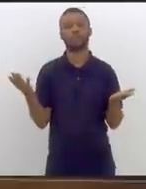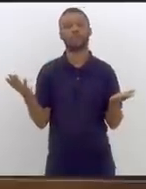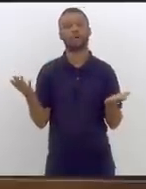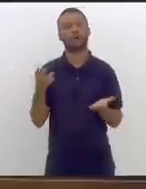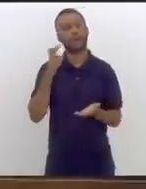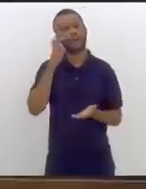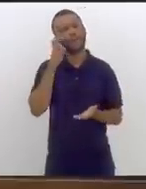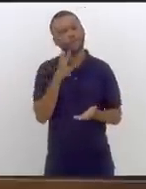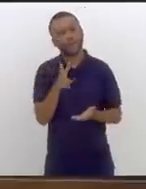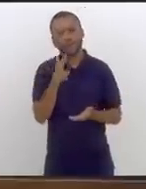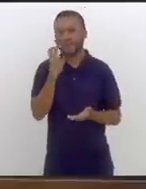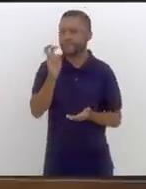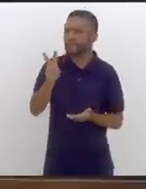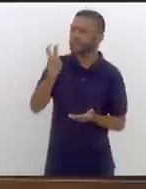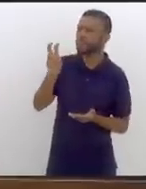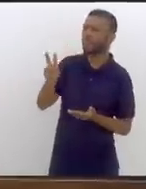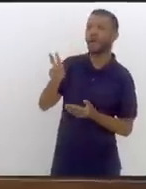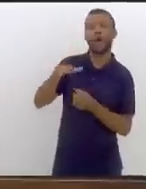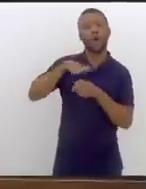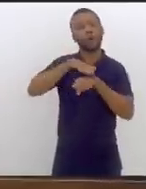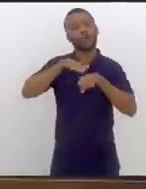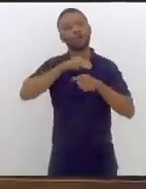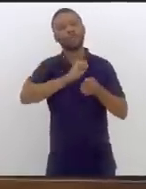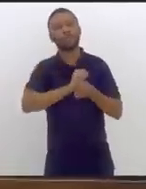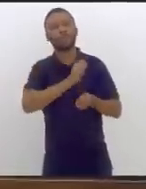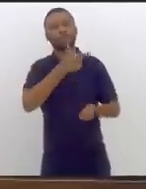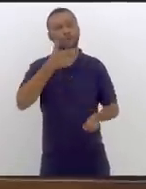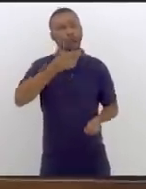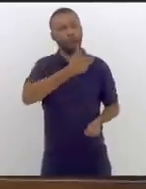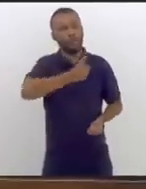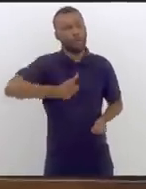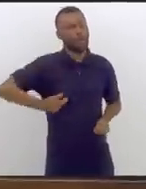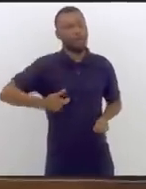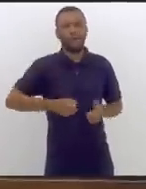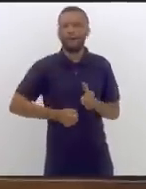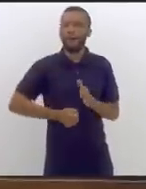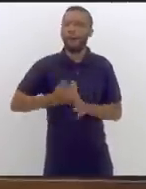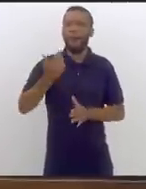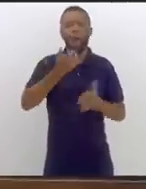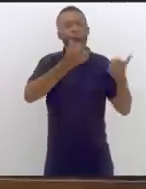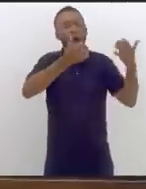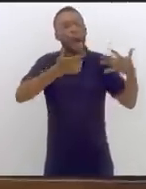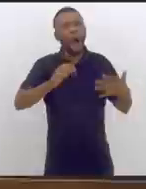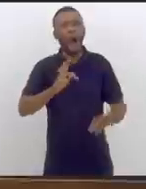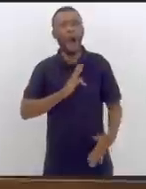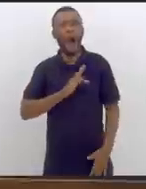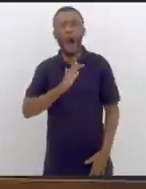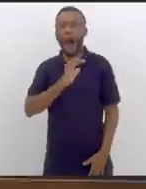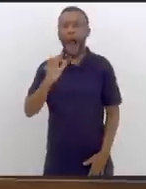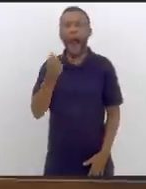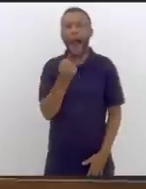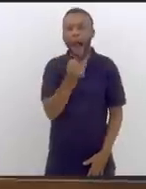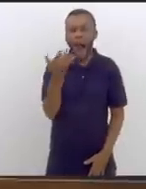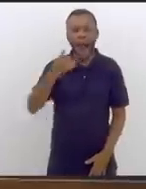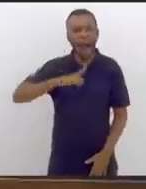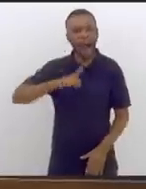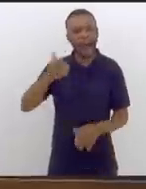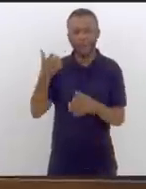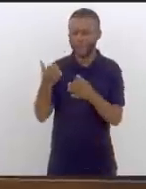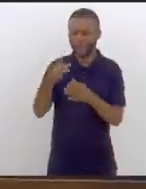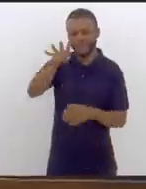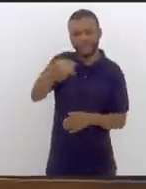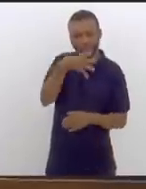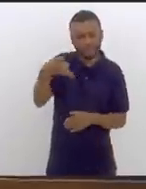e eu conversando com o governador diversas vezes é aquilo que eu falo a Polícia Civil tem efetivo para ter essa